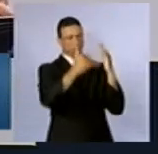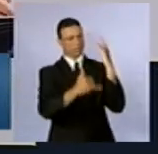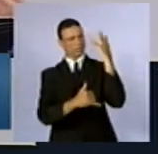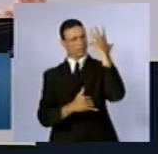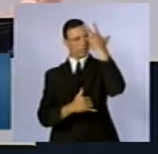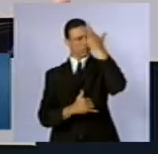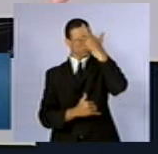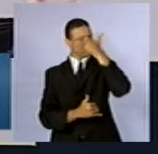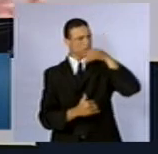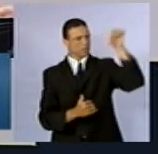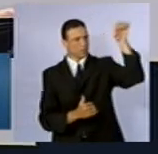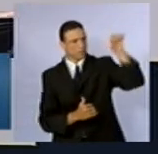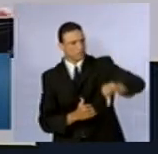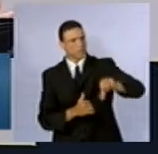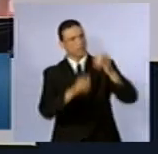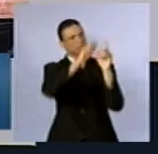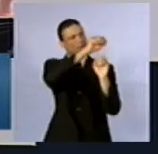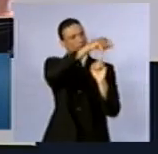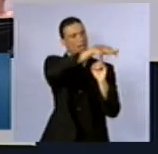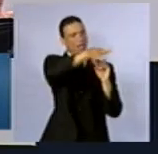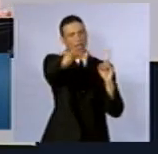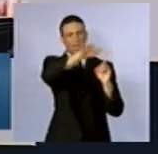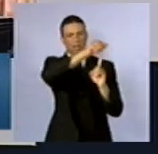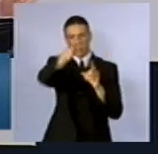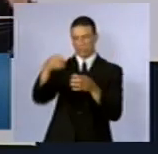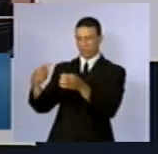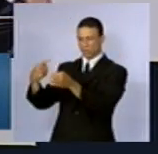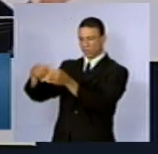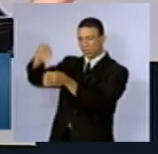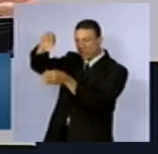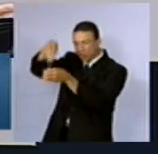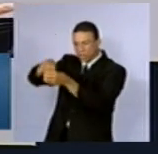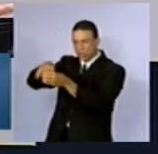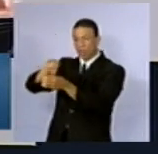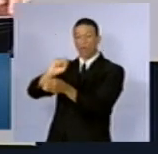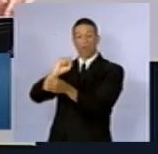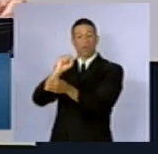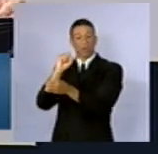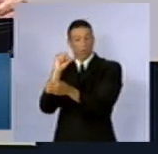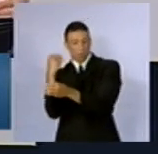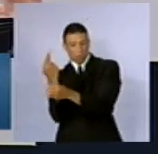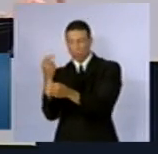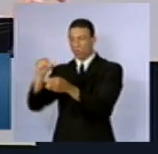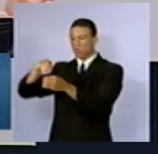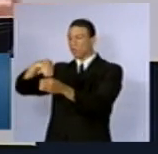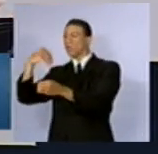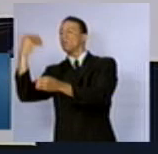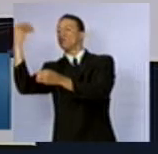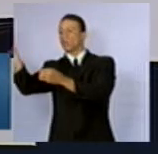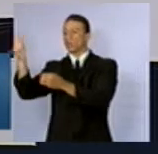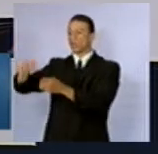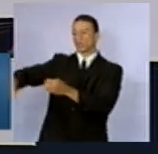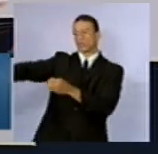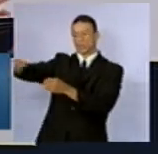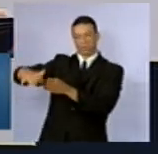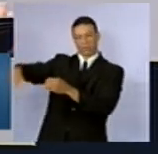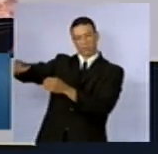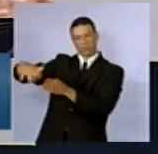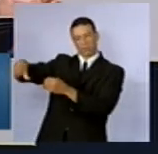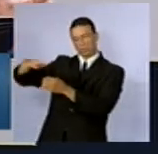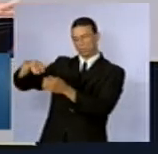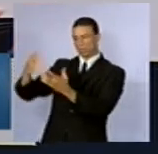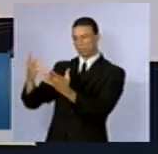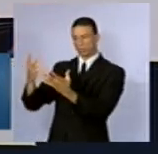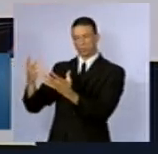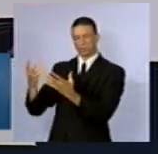de distribuição de energia elétrica dentro das cidades ou mesmo em lugares de relevância,